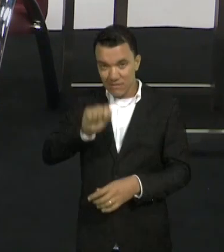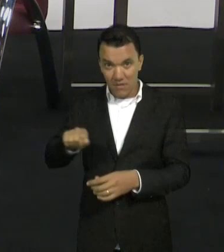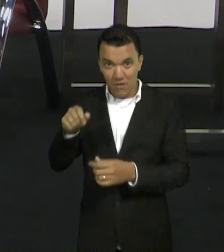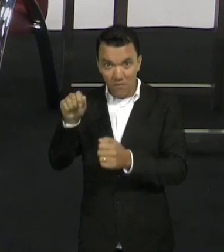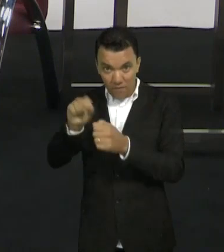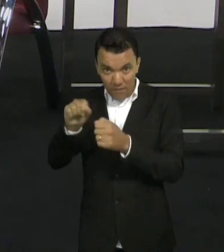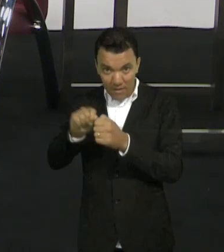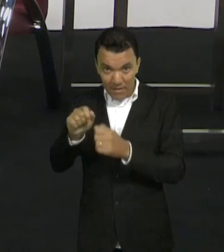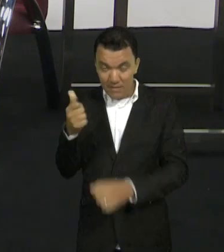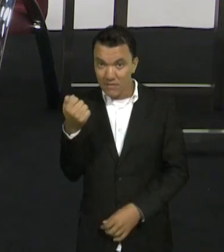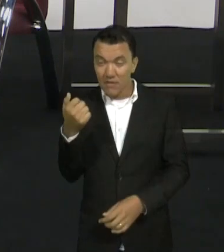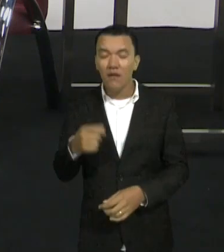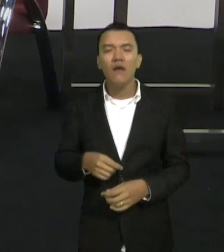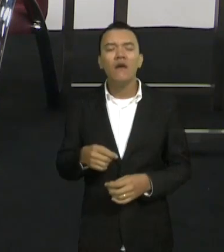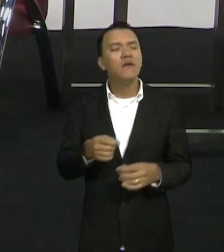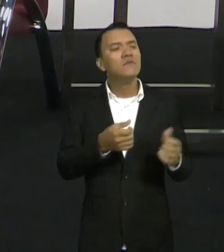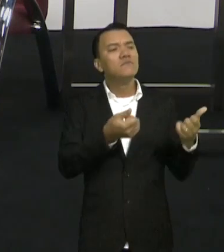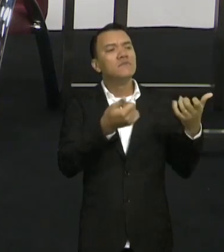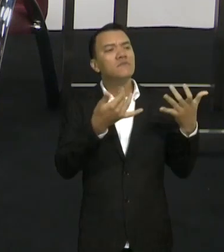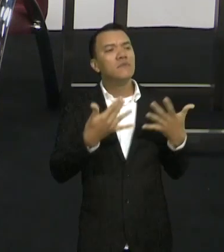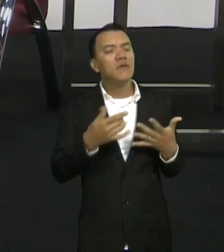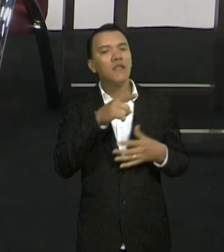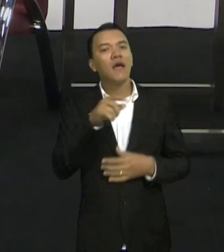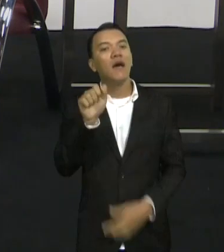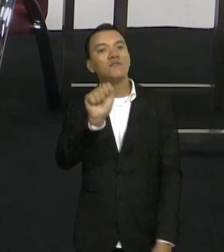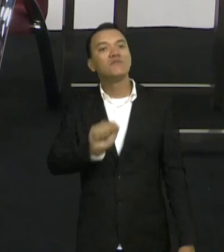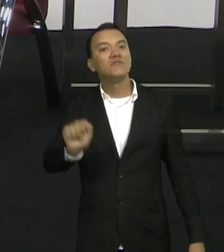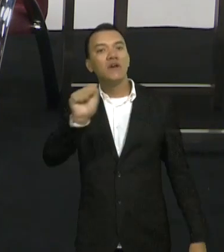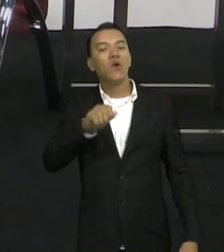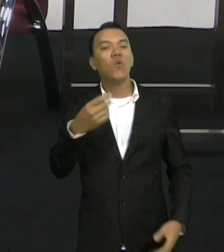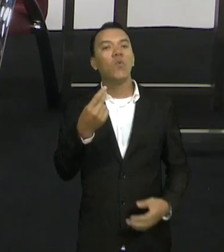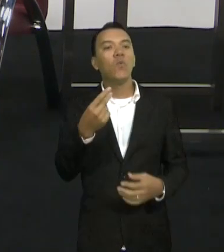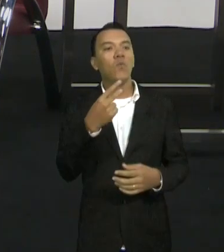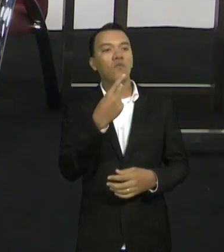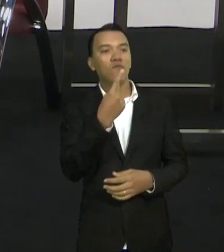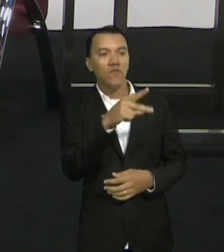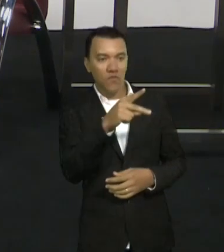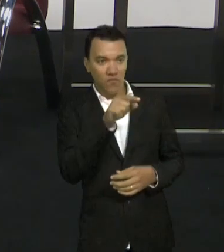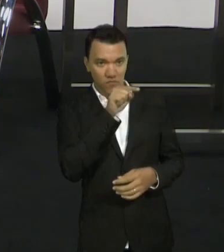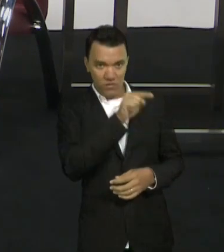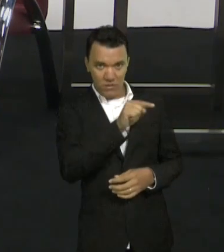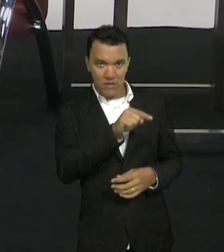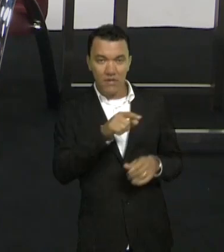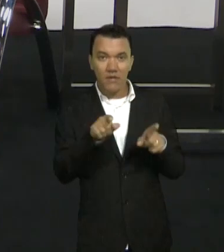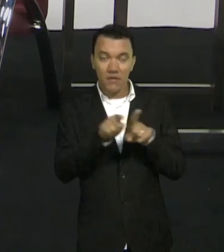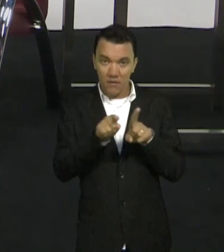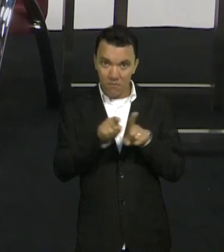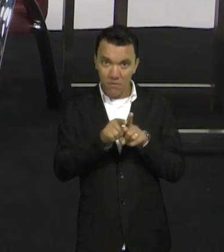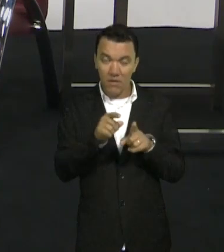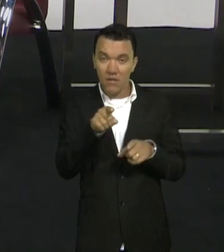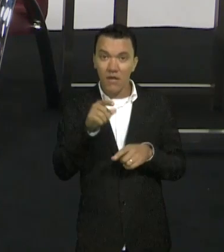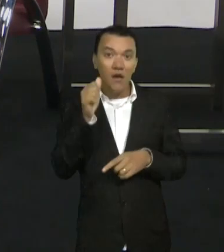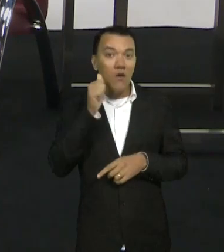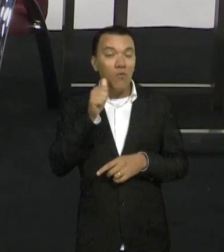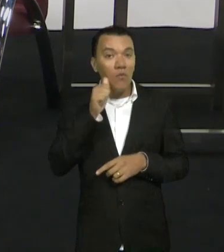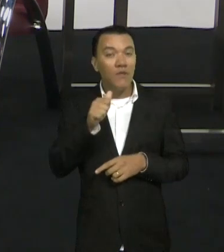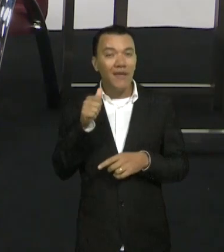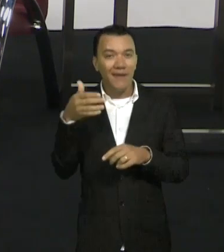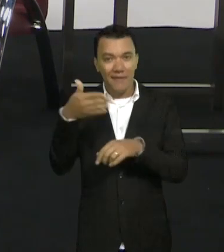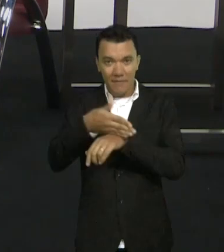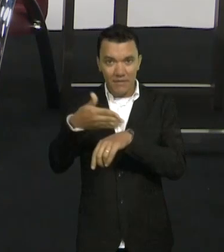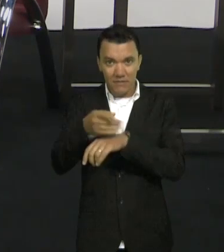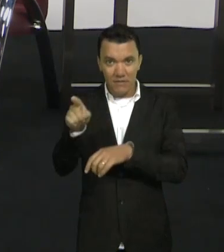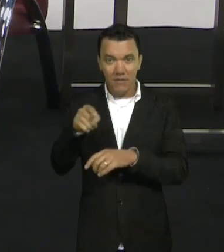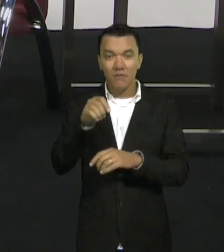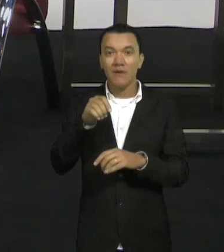Me conta dessa associação, eu sei que você e as mulheres ali que participam do Boi Encanto da Ilha, vocês